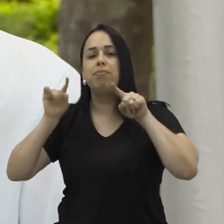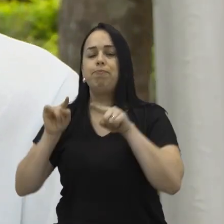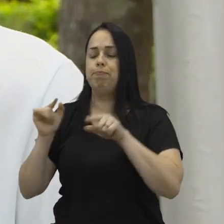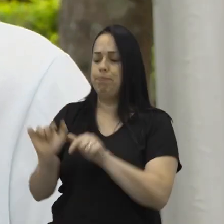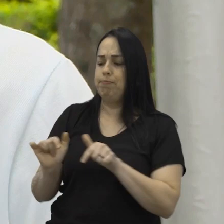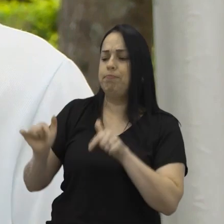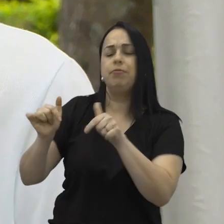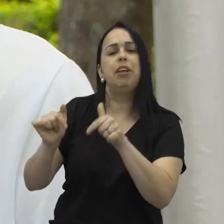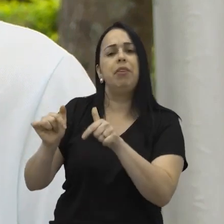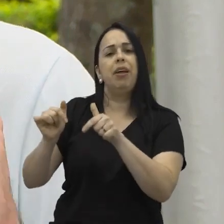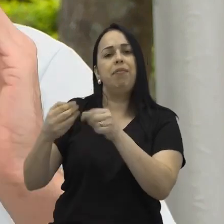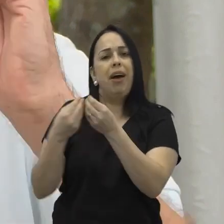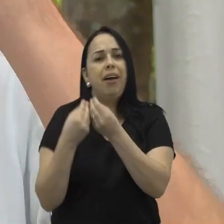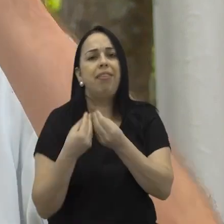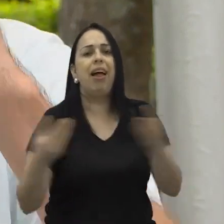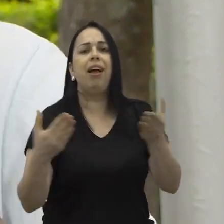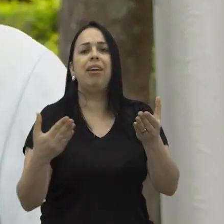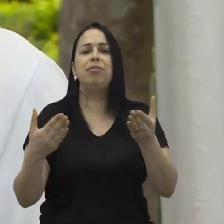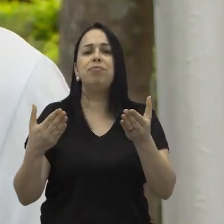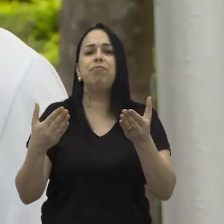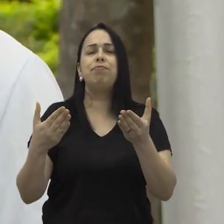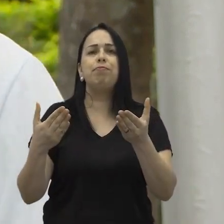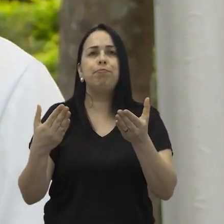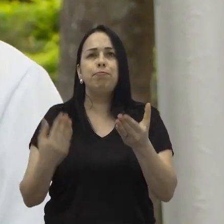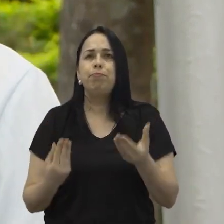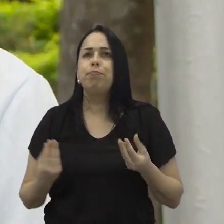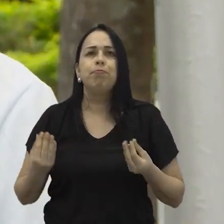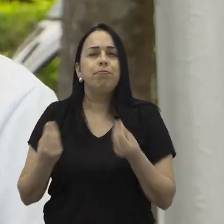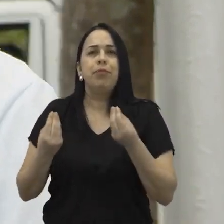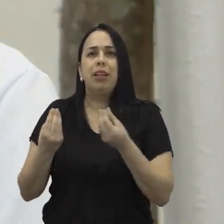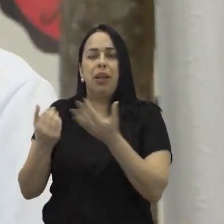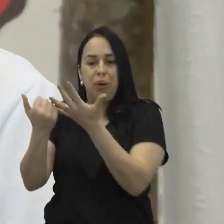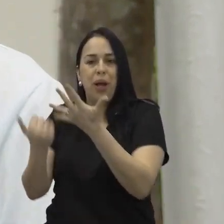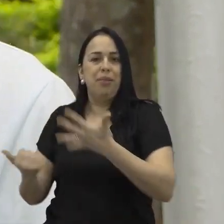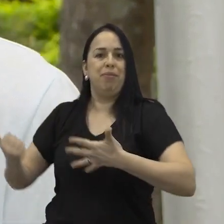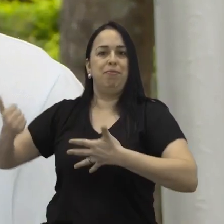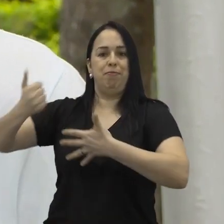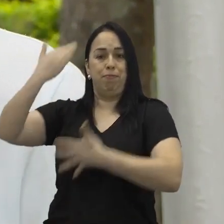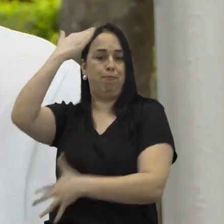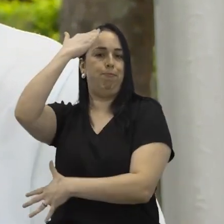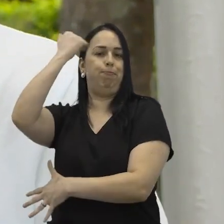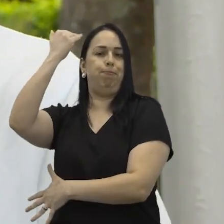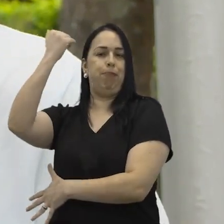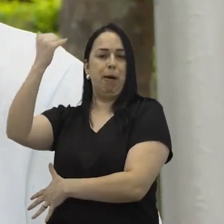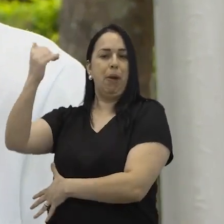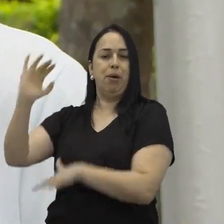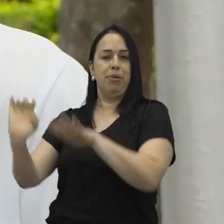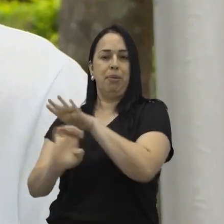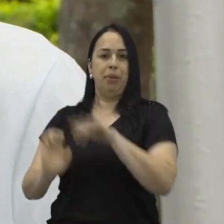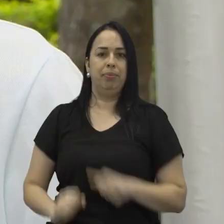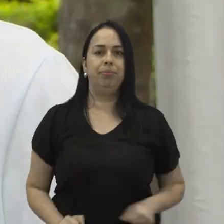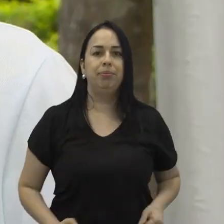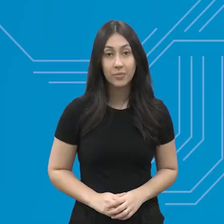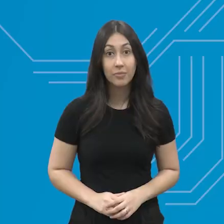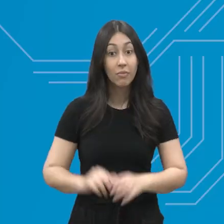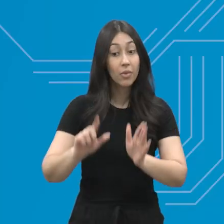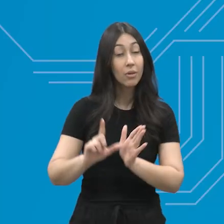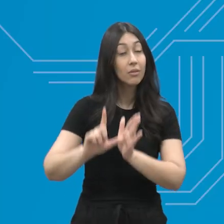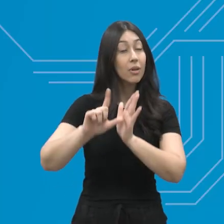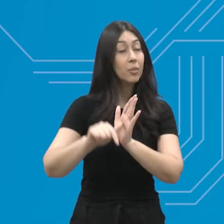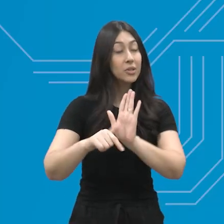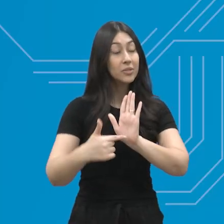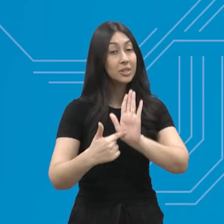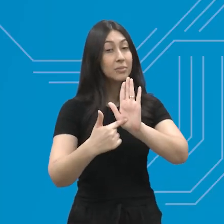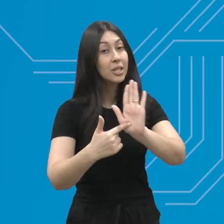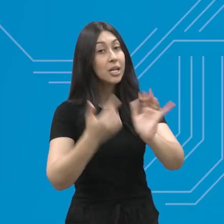de forma proativa vai garantir um lugar mais de destaque do seu negócio cada vez mais daqui para frente. No